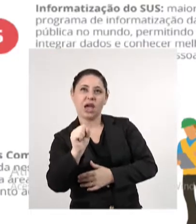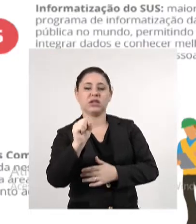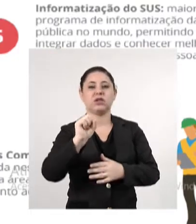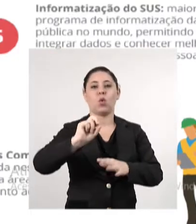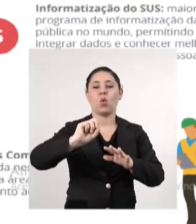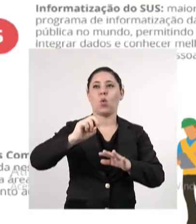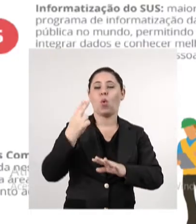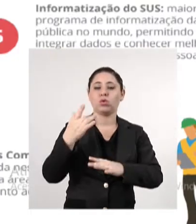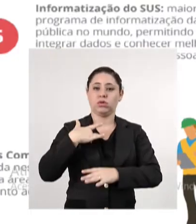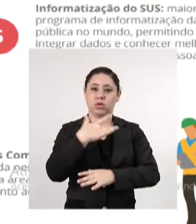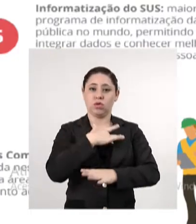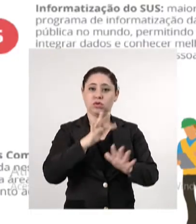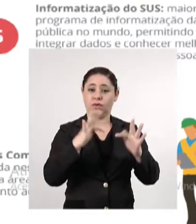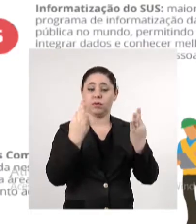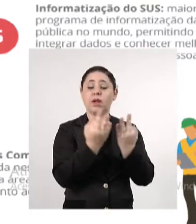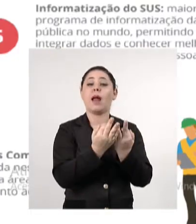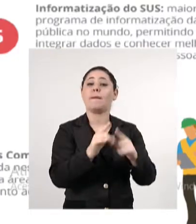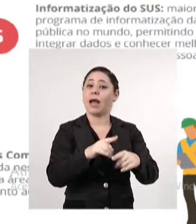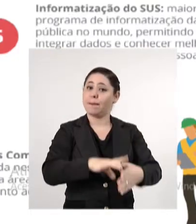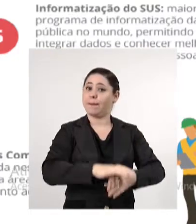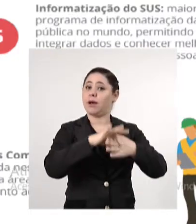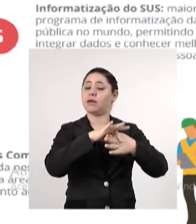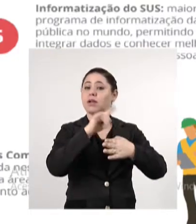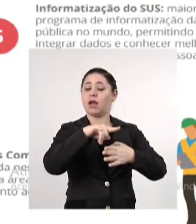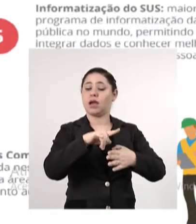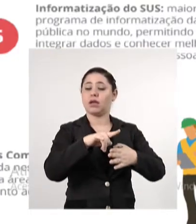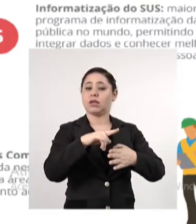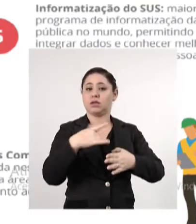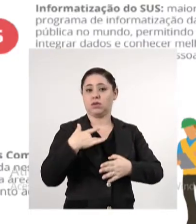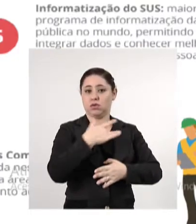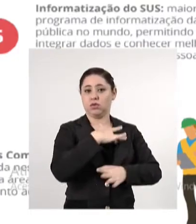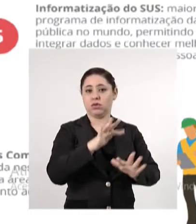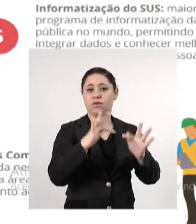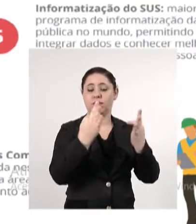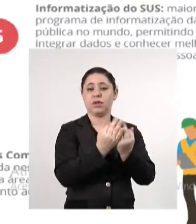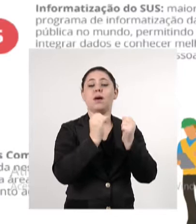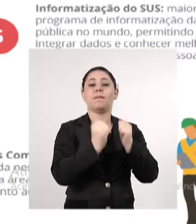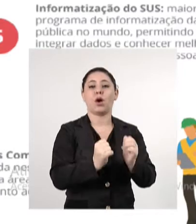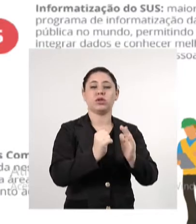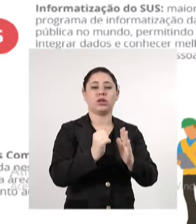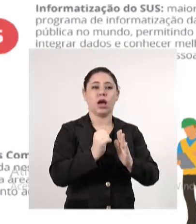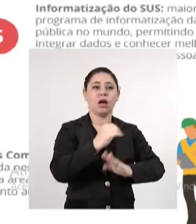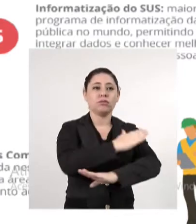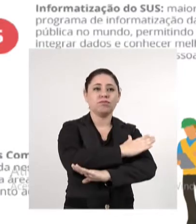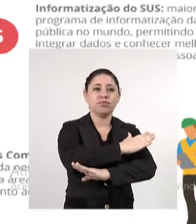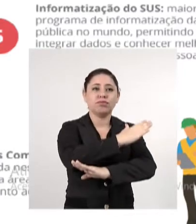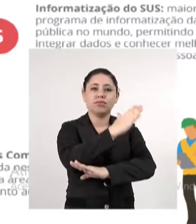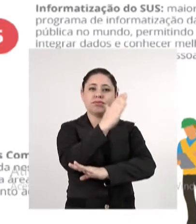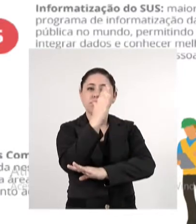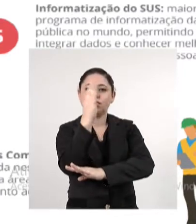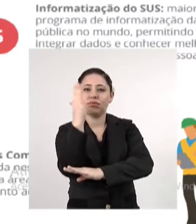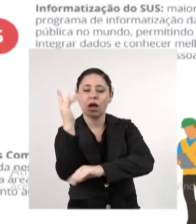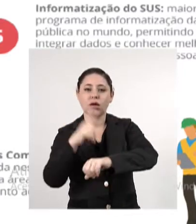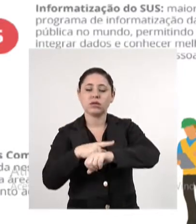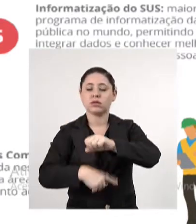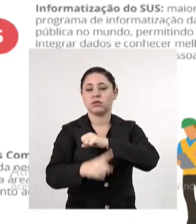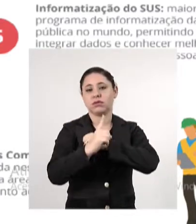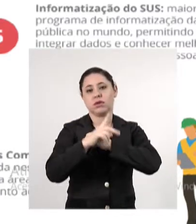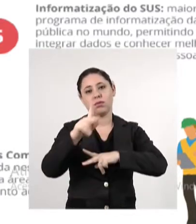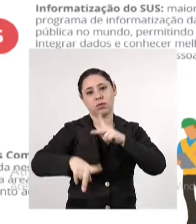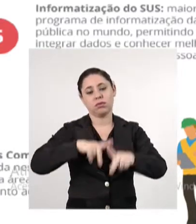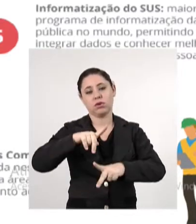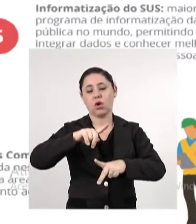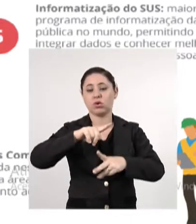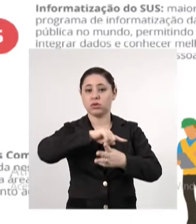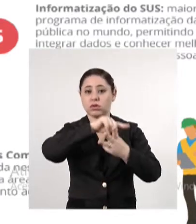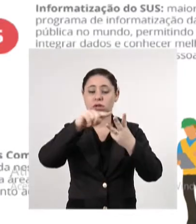família, mas principalmente com saúde da família, elas possam estender o horário de atendimento para a população. Terceiro é o